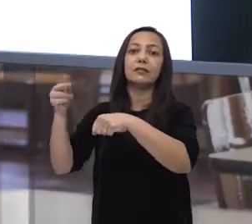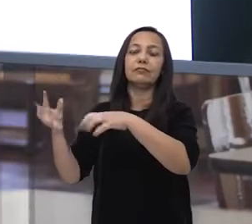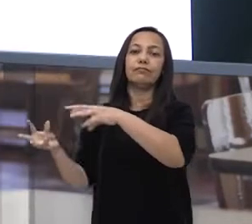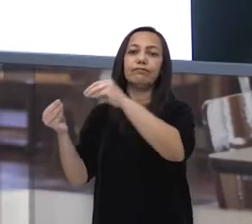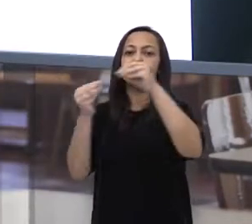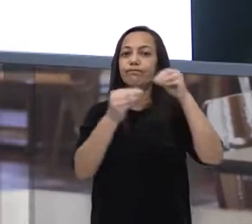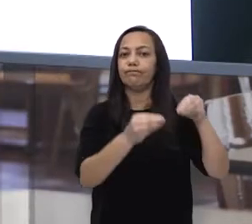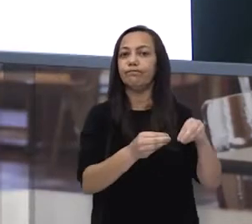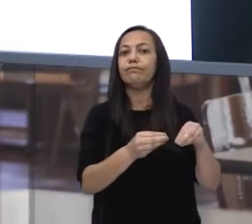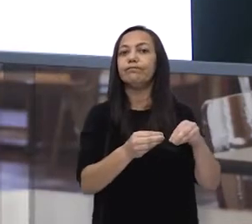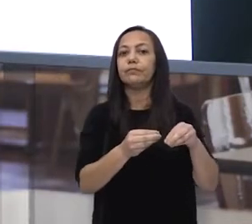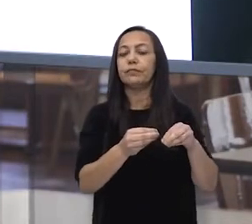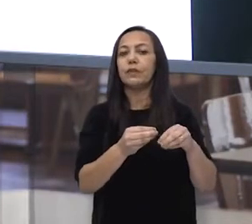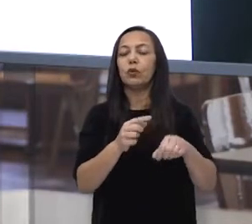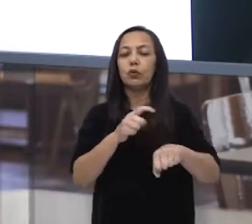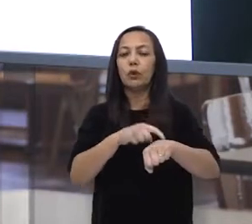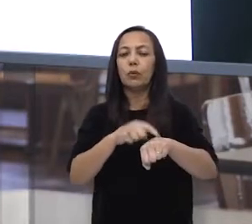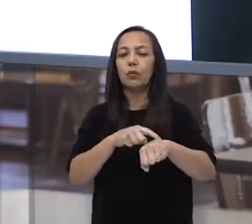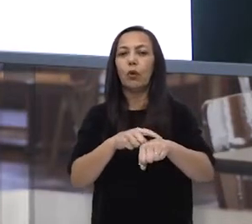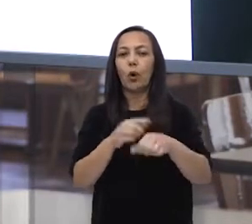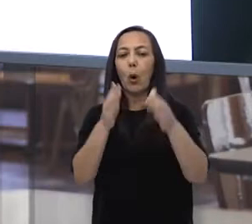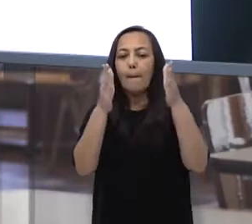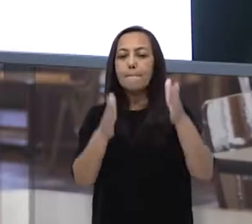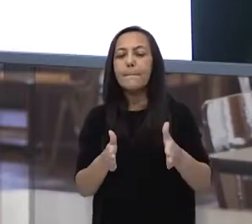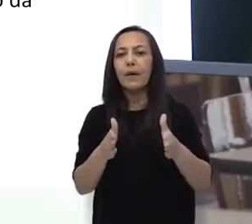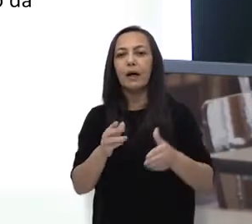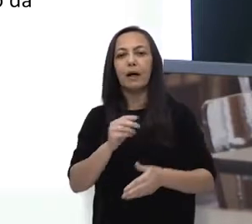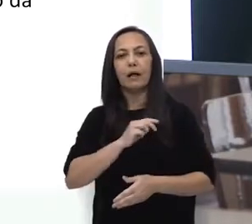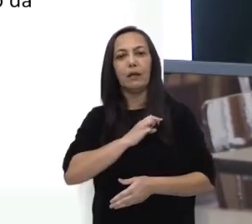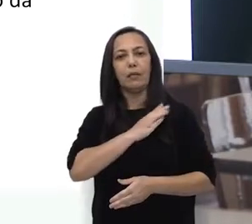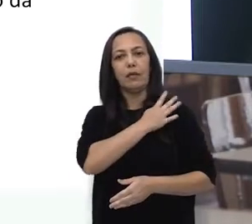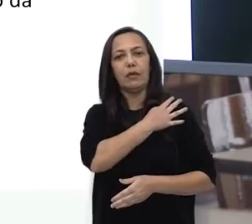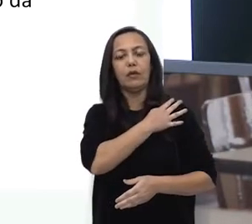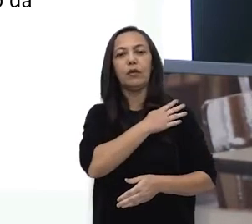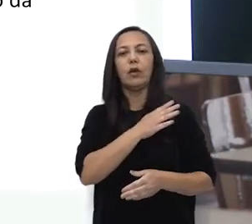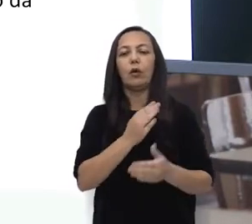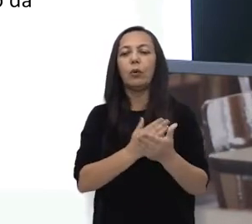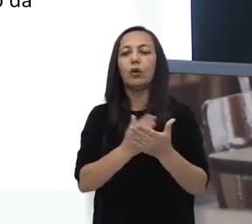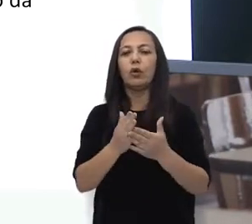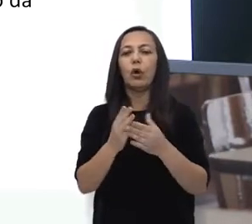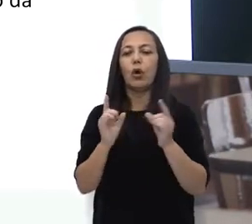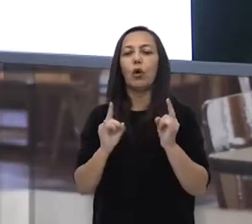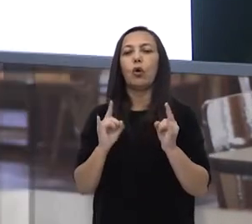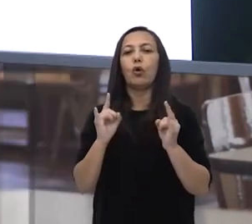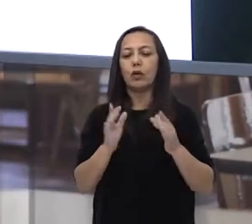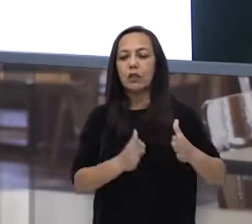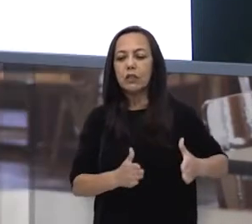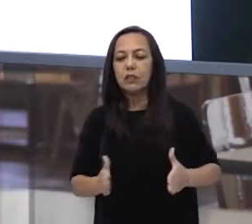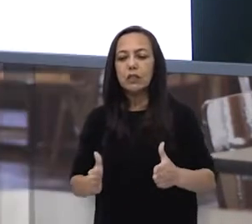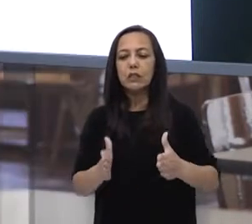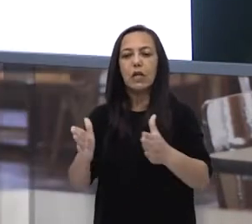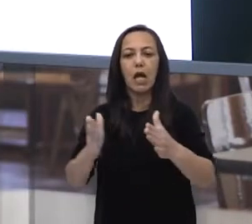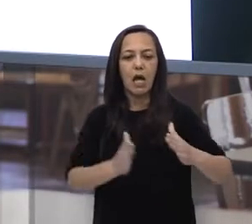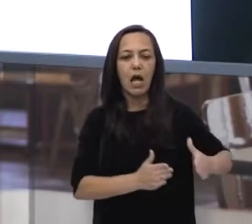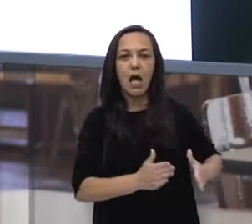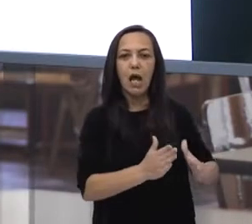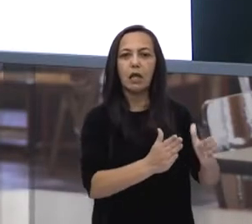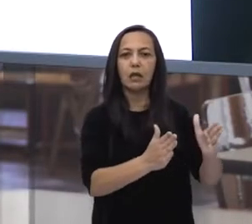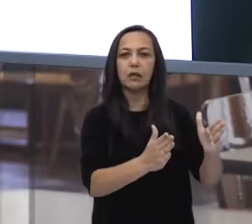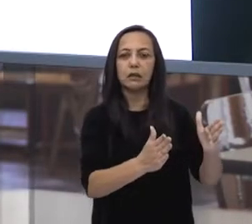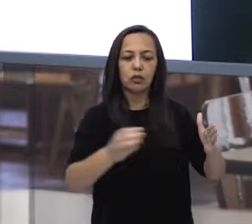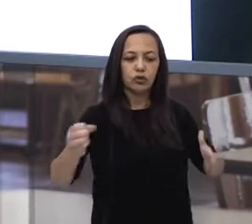Então, durante o período militar, investiu-se muito em construção de rodovias, de estradas, abertura de novas